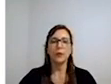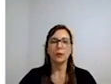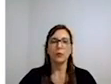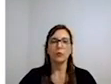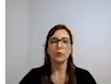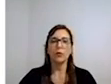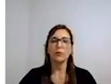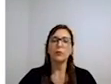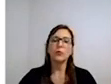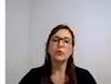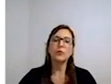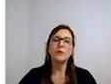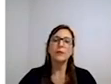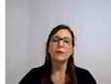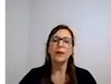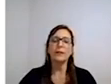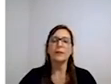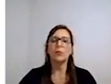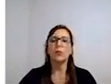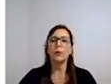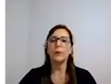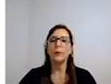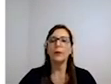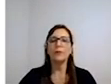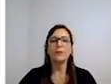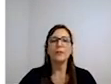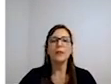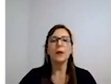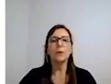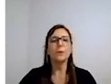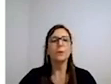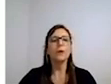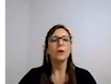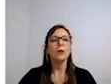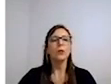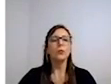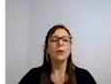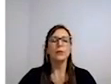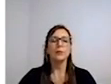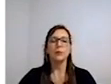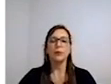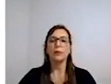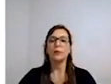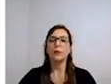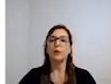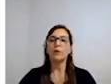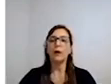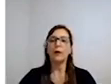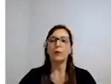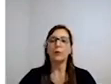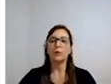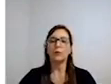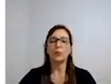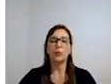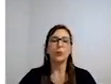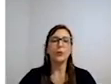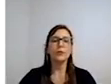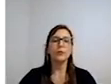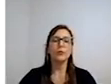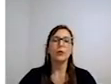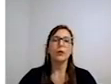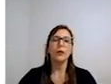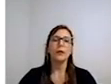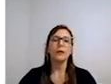Ele controla os músculos da face, como a mímica facial. O décimo nervo é o vago, do tipo